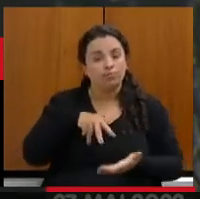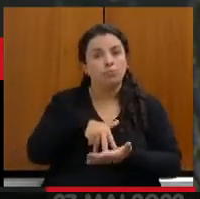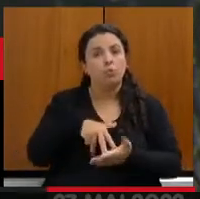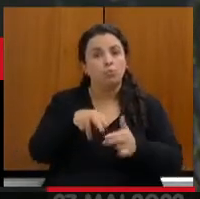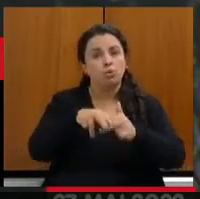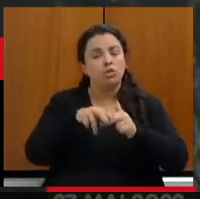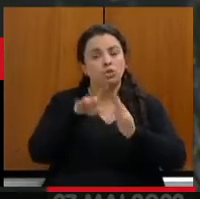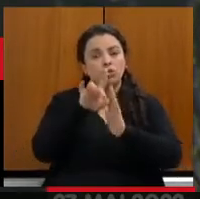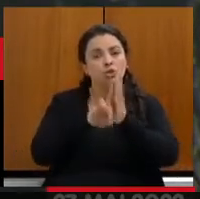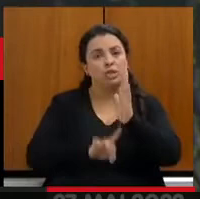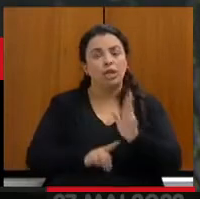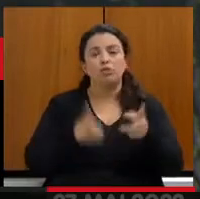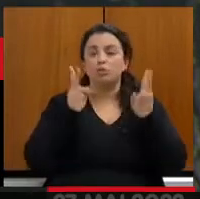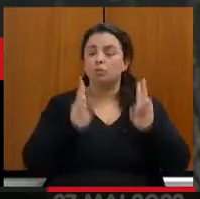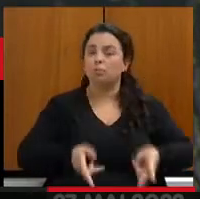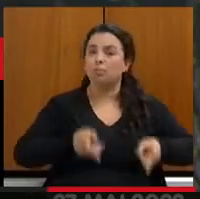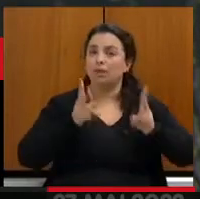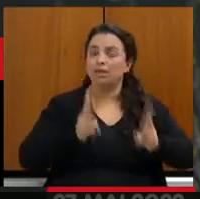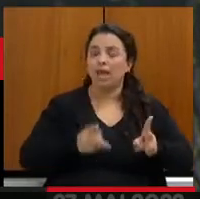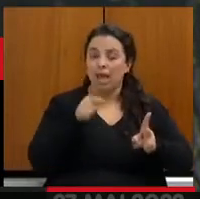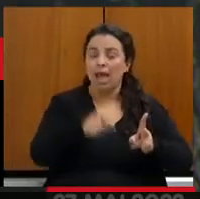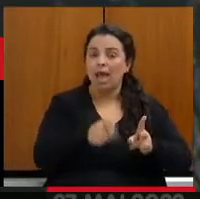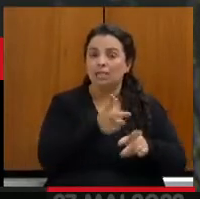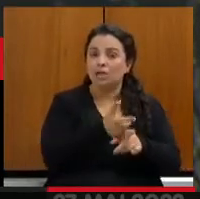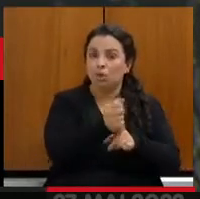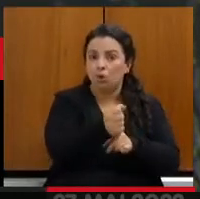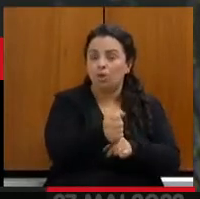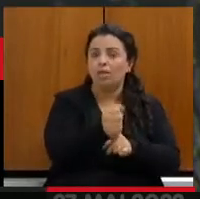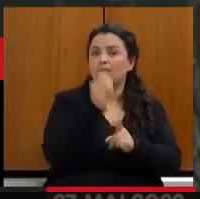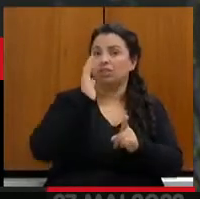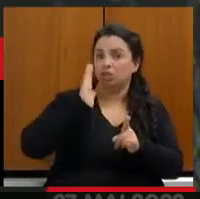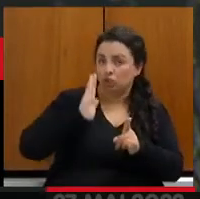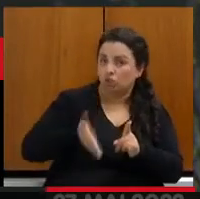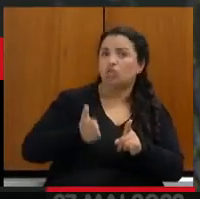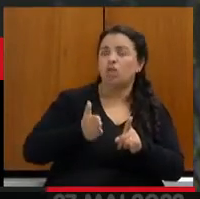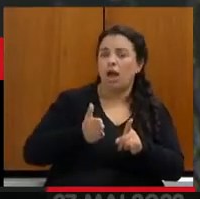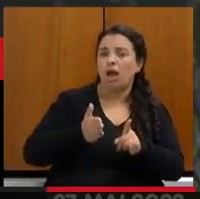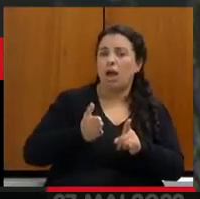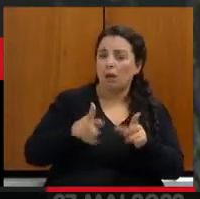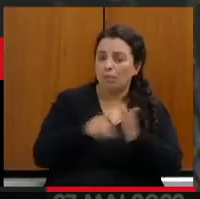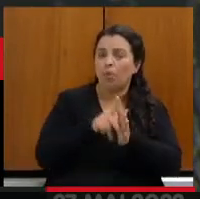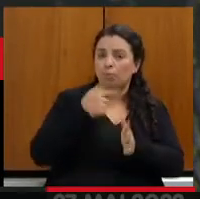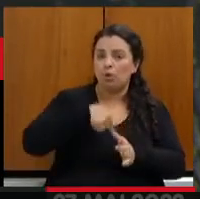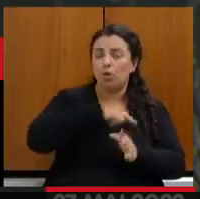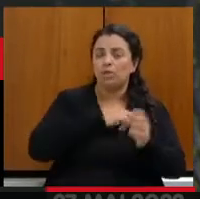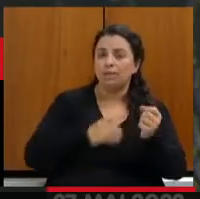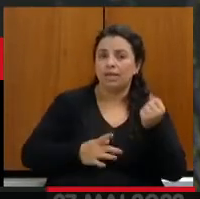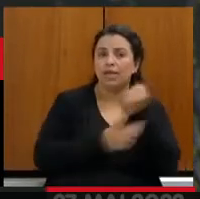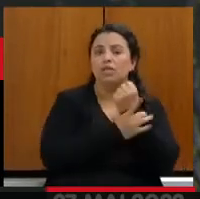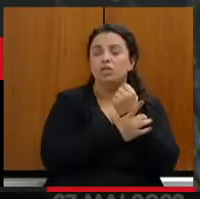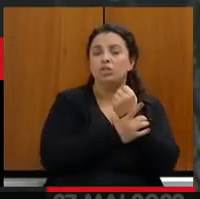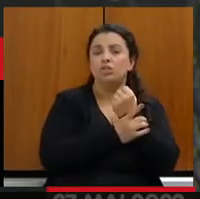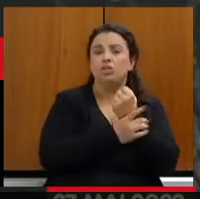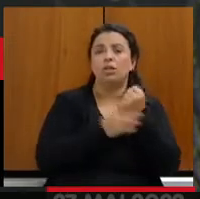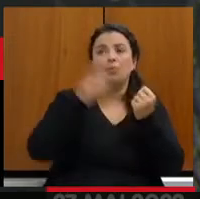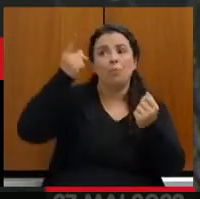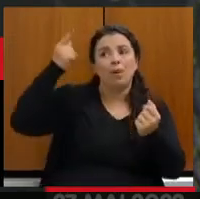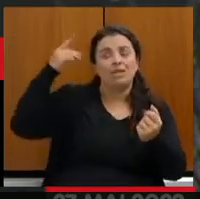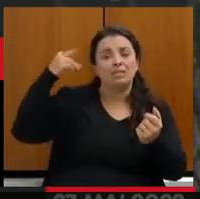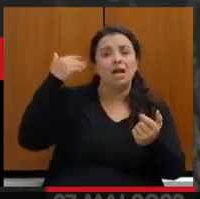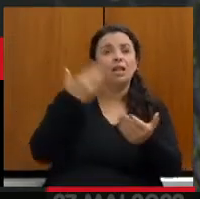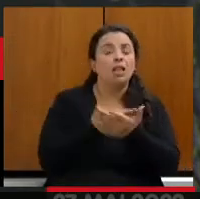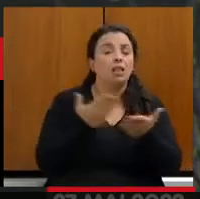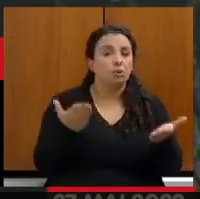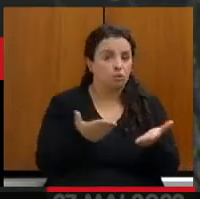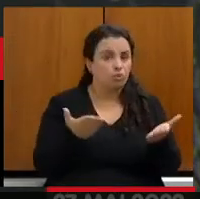direito de preservar essa conquista que nós conseguimos né a segurar aí desde os tempos coloniais